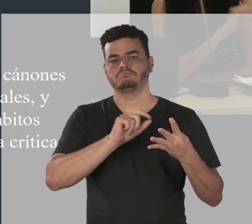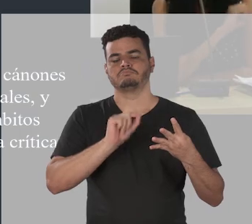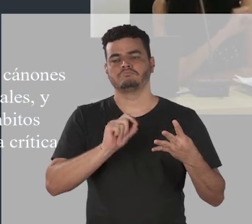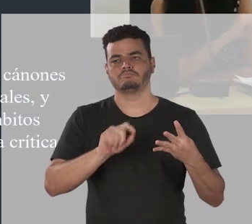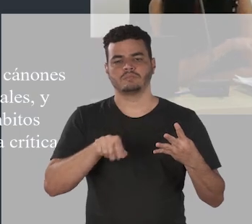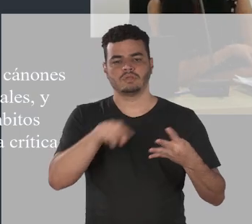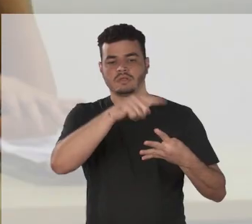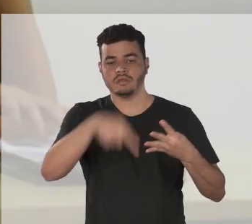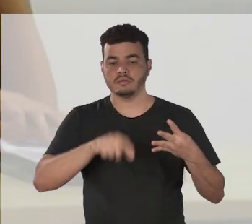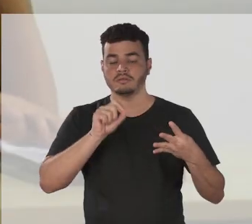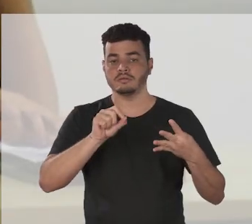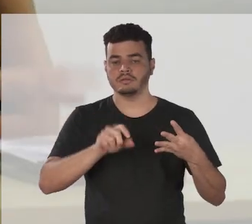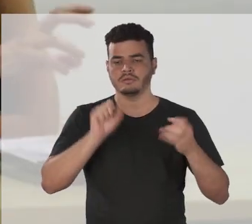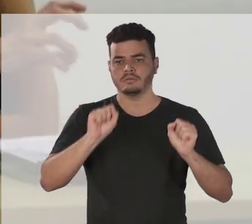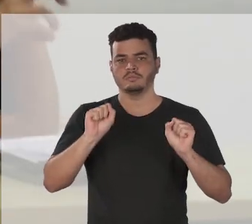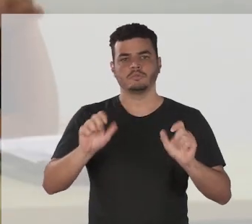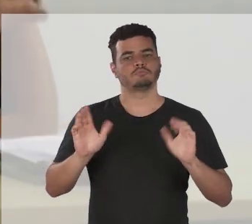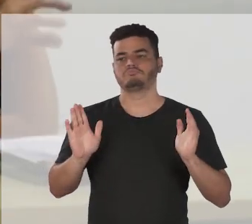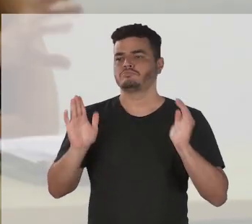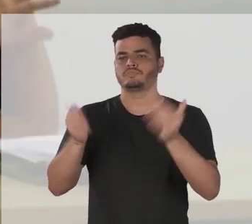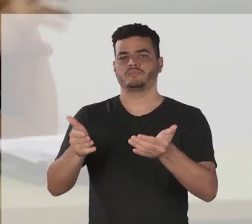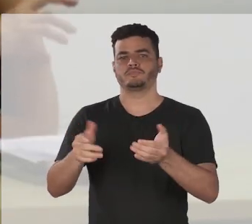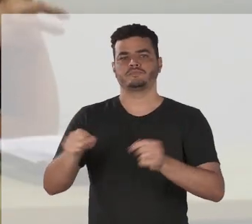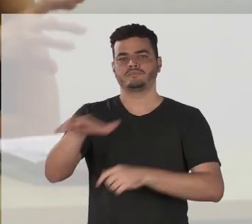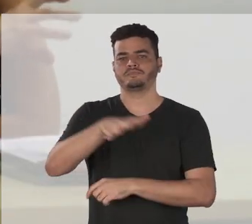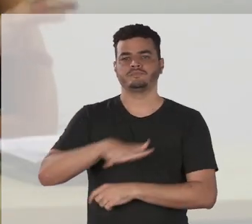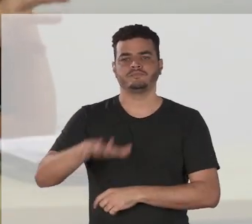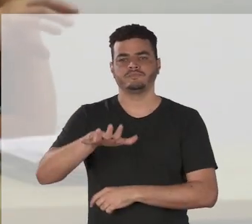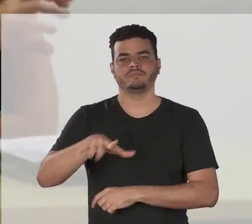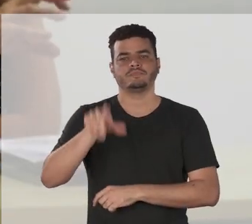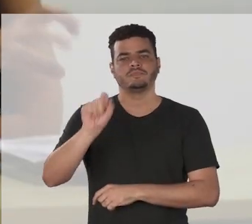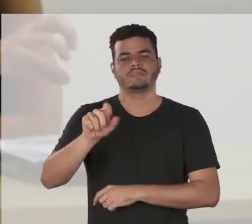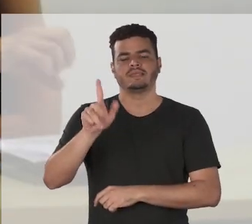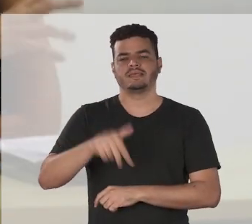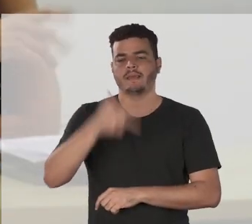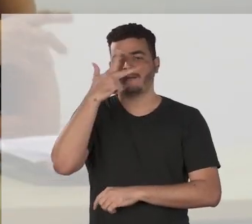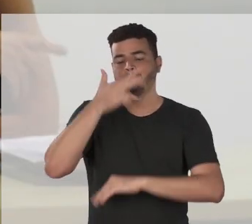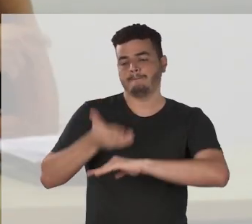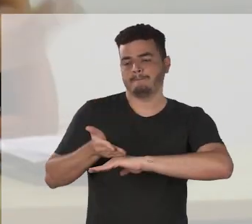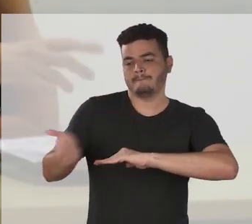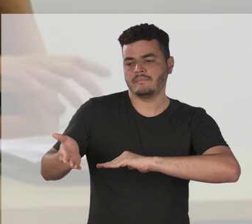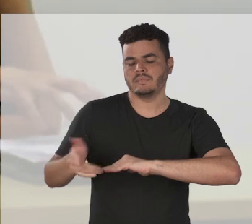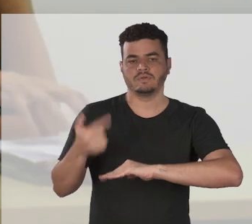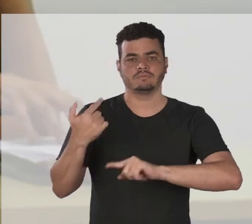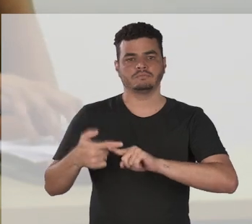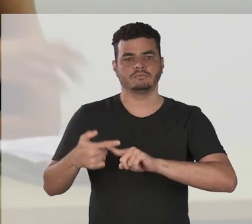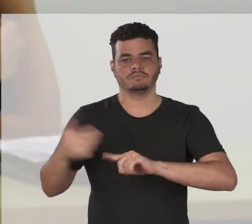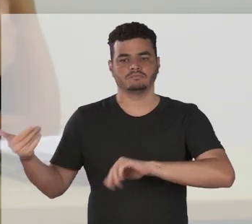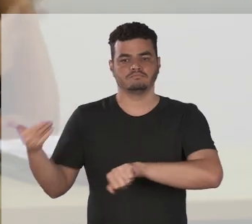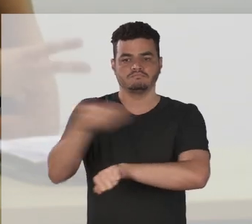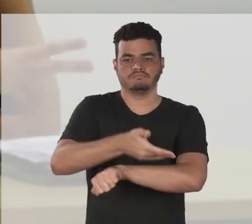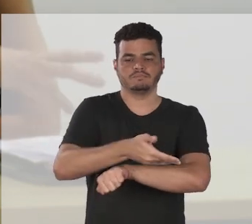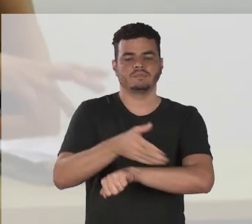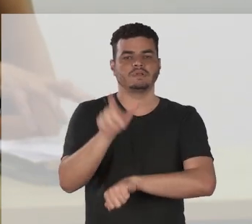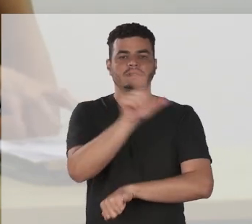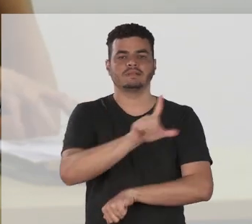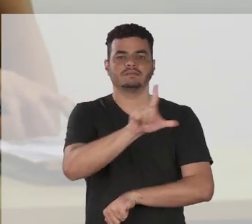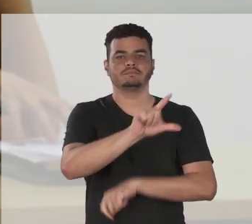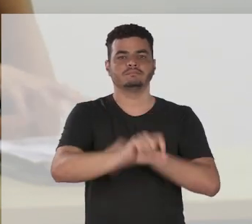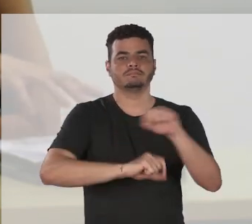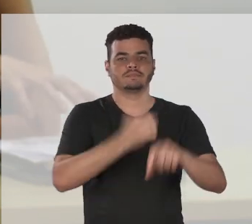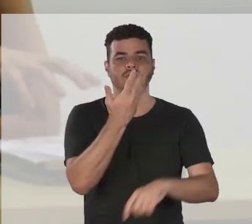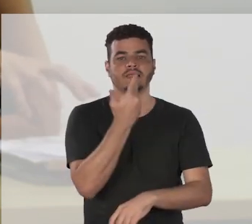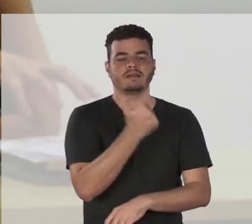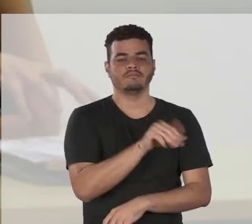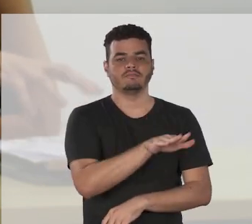etc. Justamente eles colocam a ênfase no espaço marginal, né? Que tem ocupado a literatura infantil,